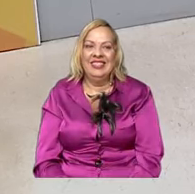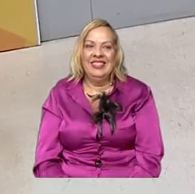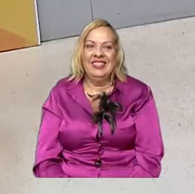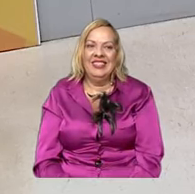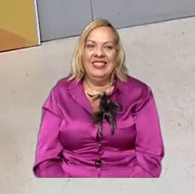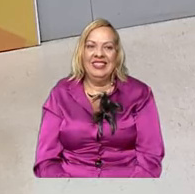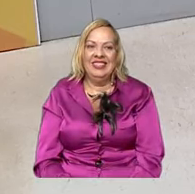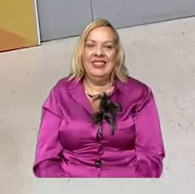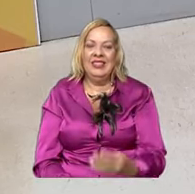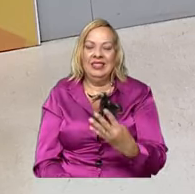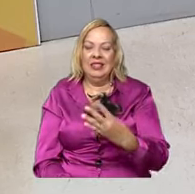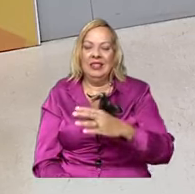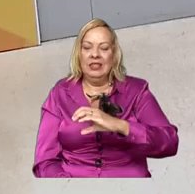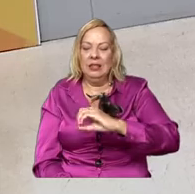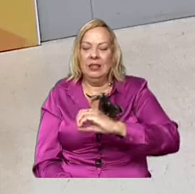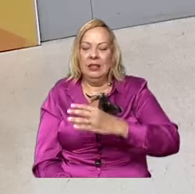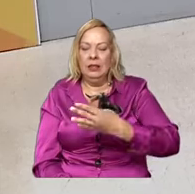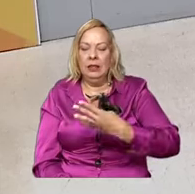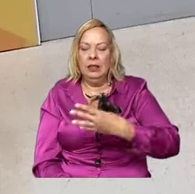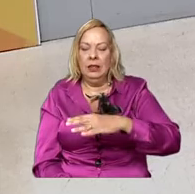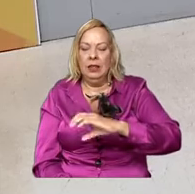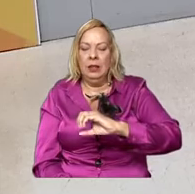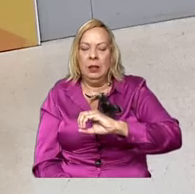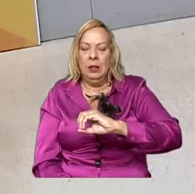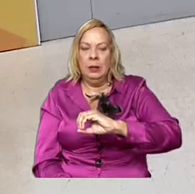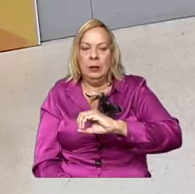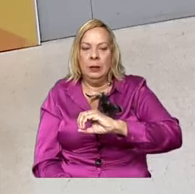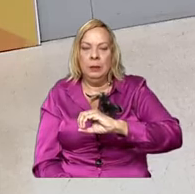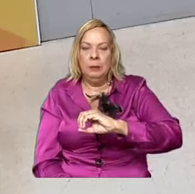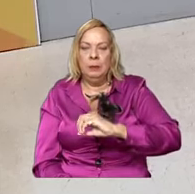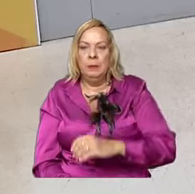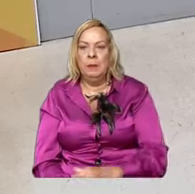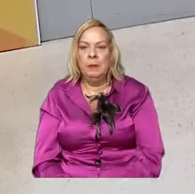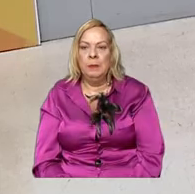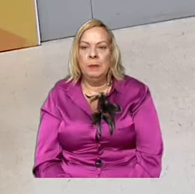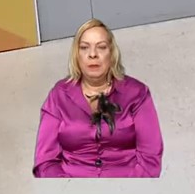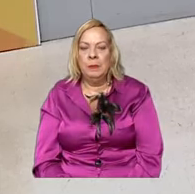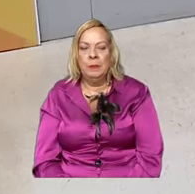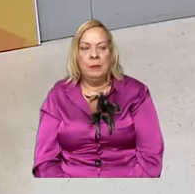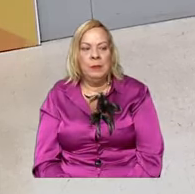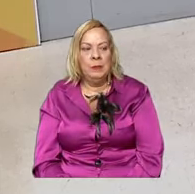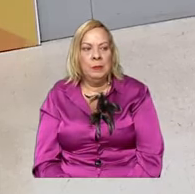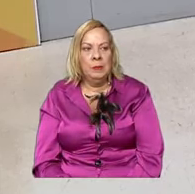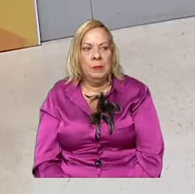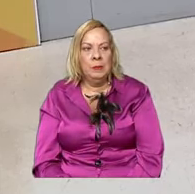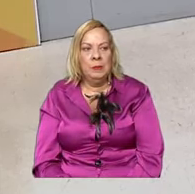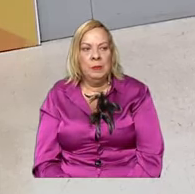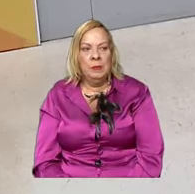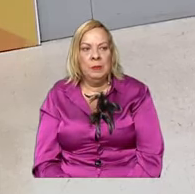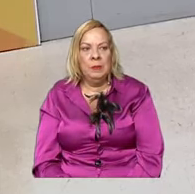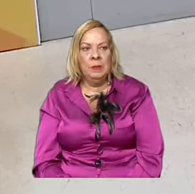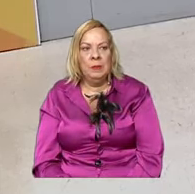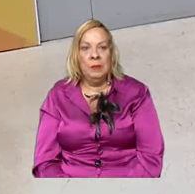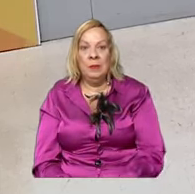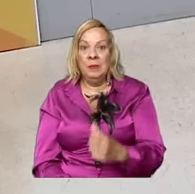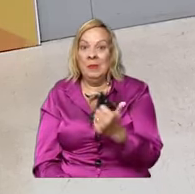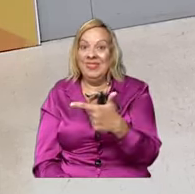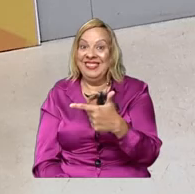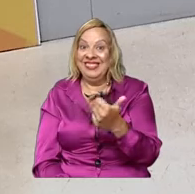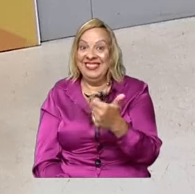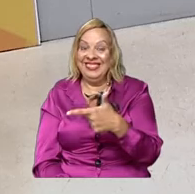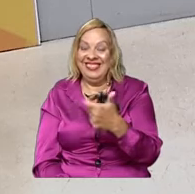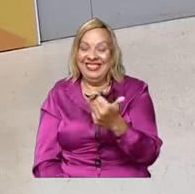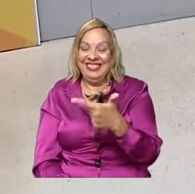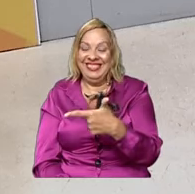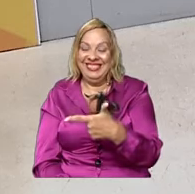E o 40. Vamos lá que o 40 foi. Foi, 40. Quem quer o 12?